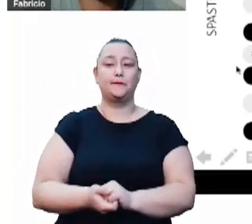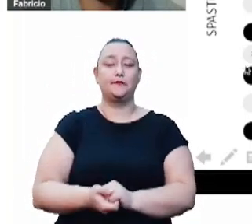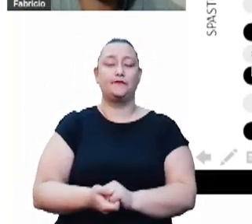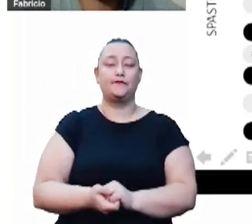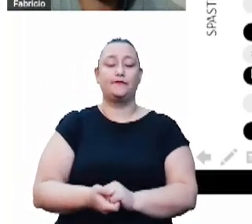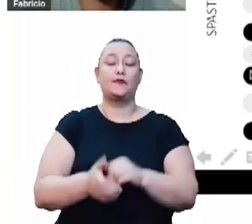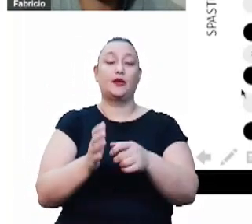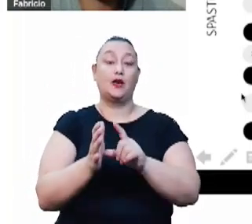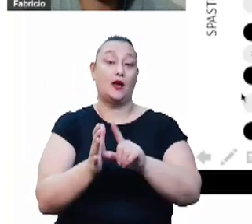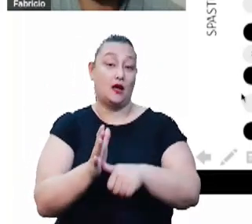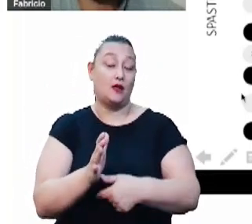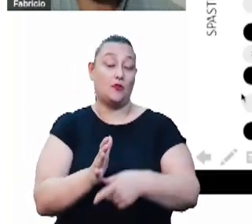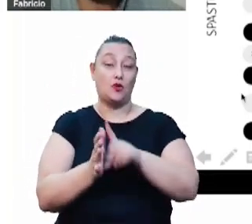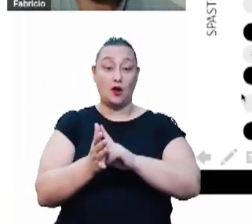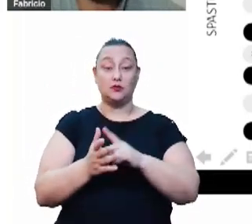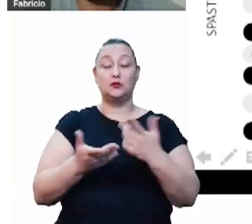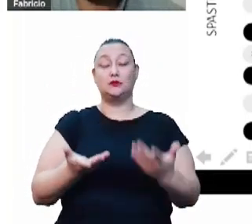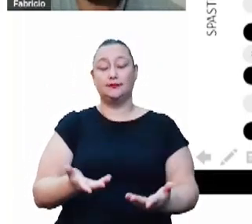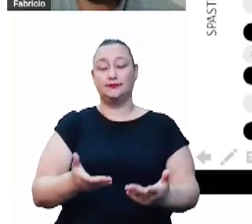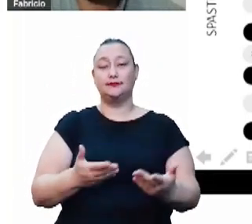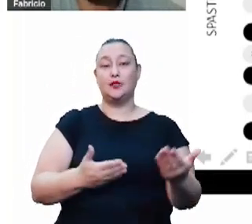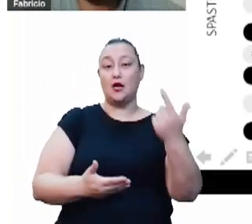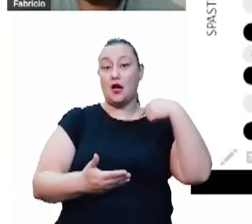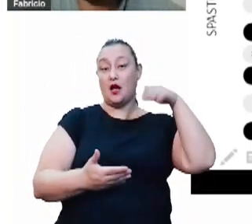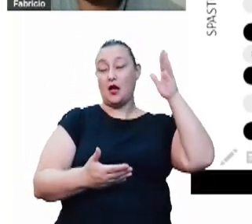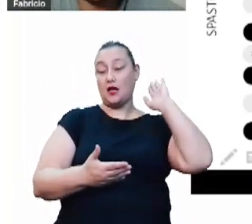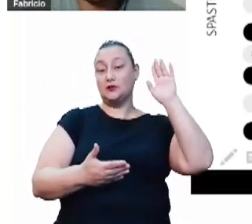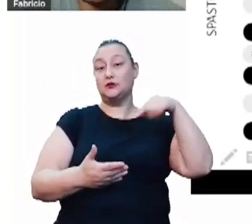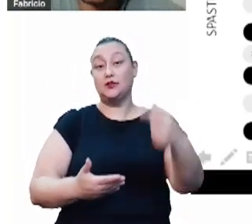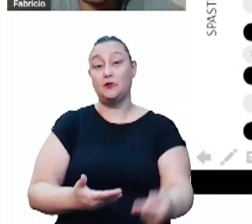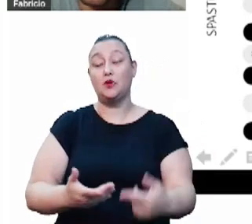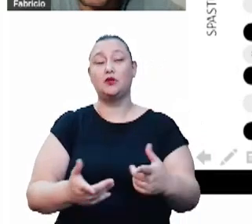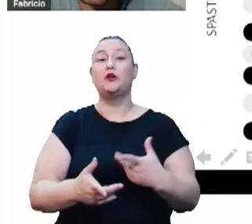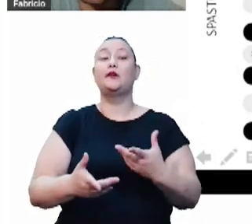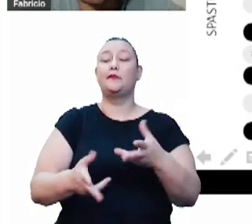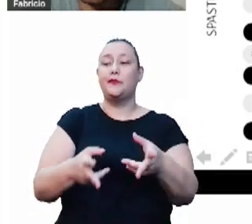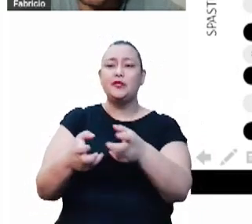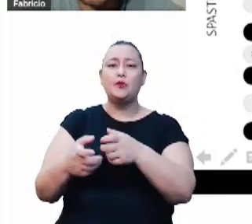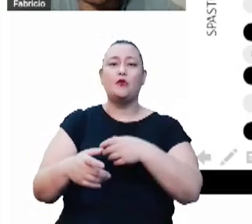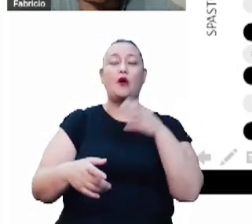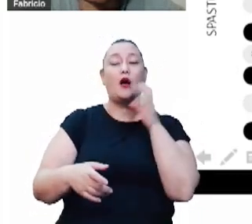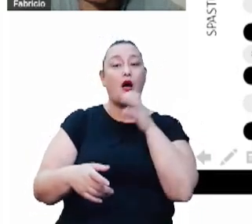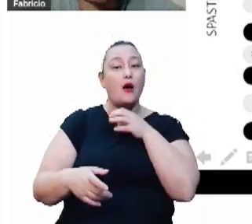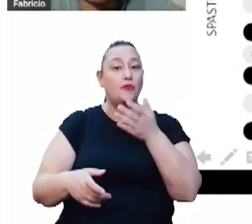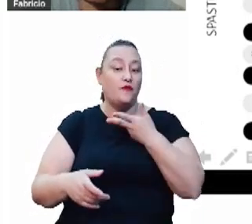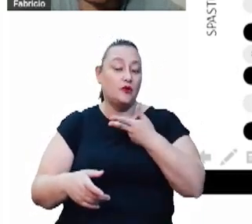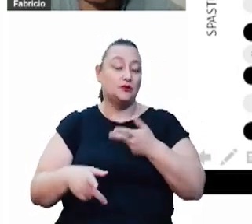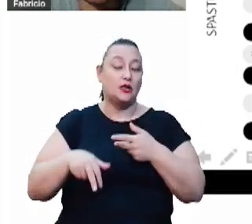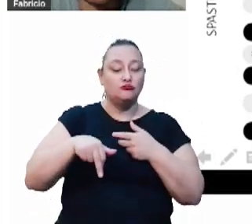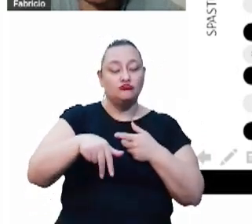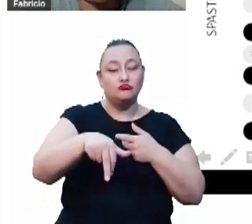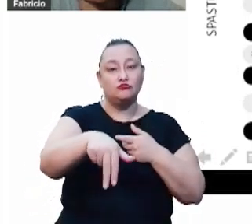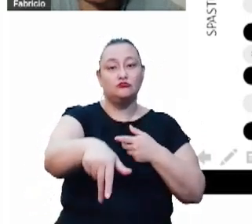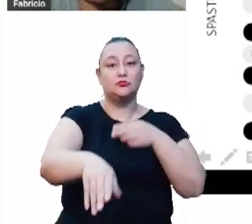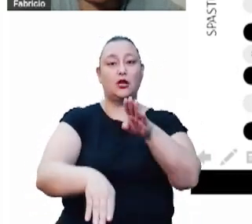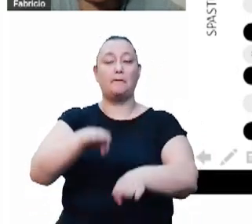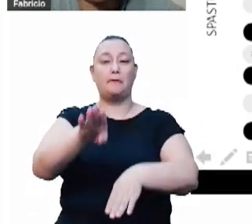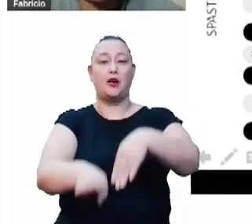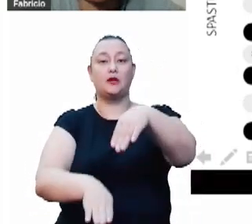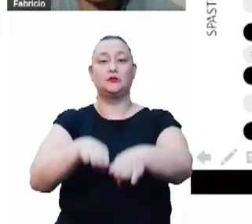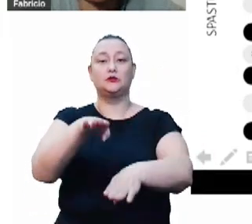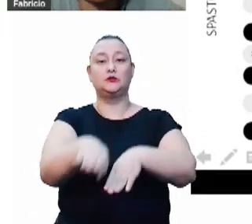antes e depois, é a mesma coisa que antes e depois. A gente avaliou a velocidade máxima de marcha do paciente, tá? Então ele